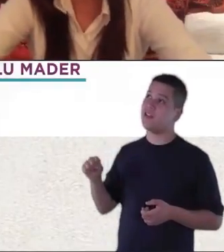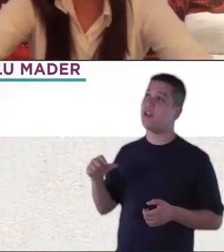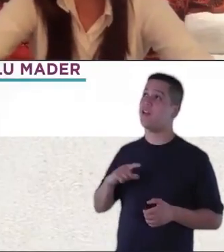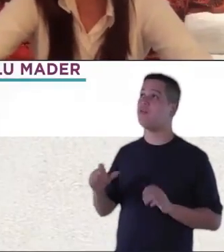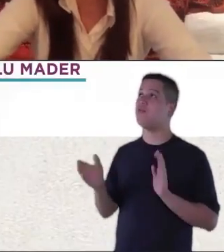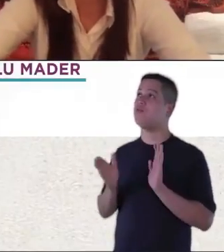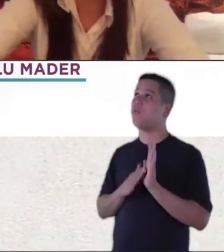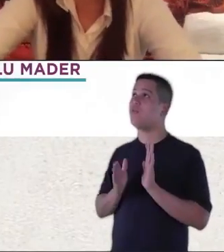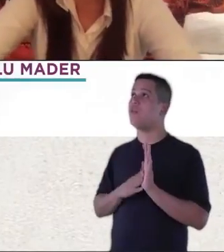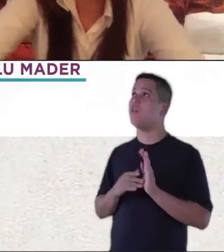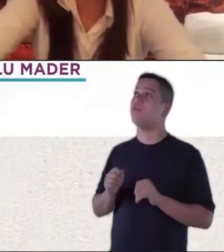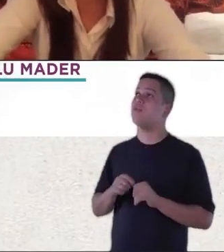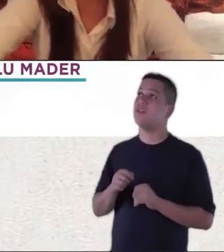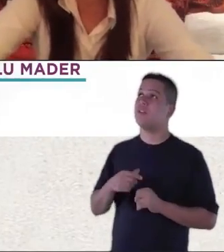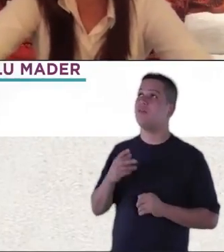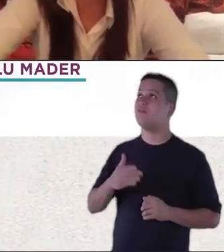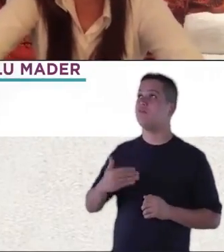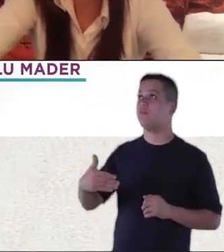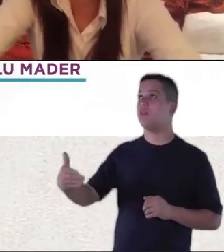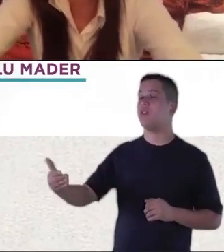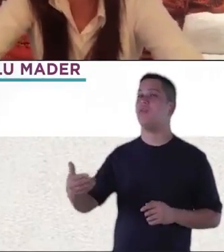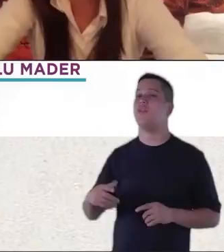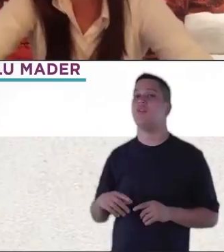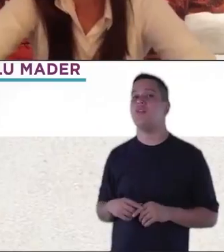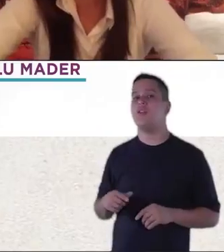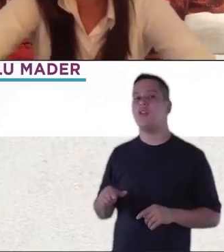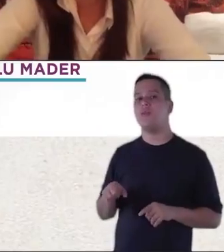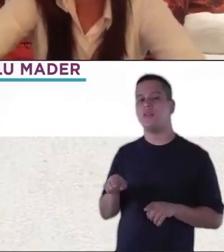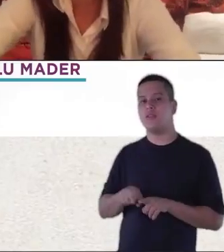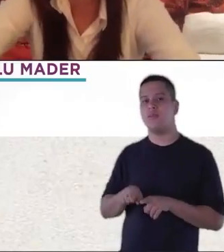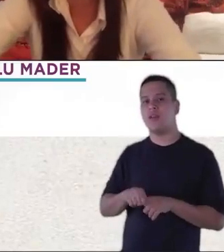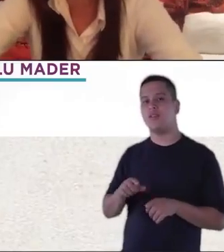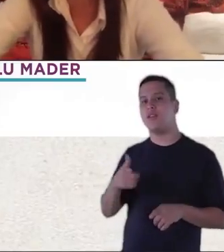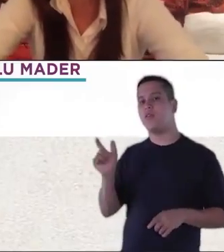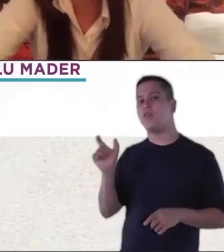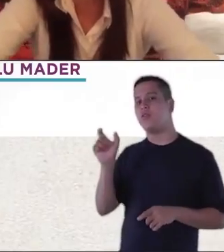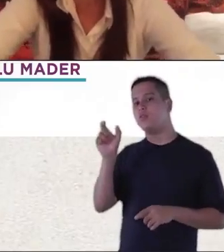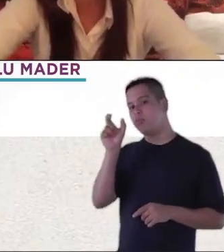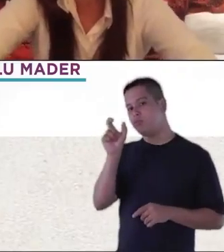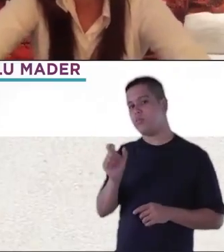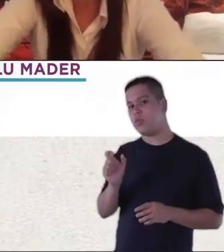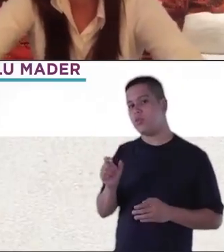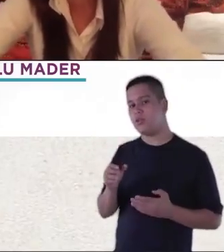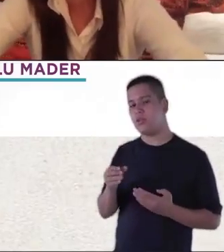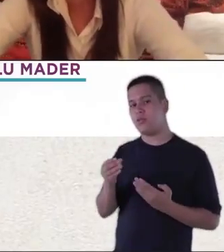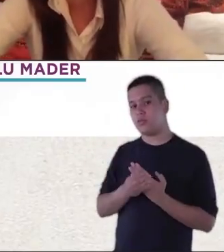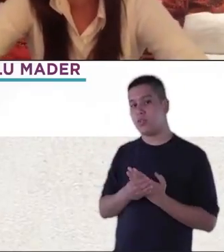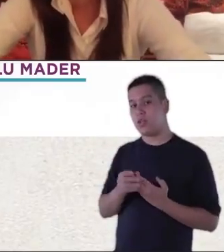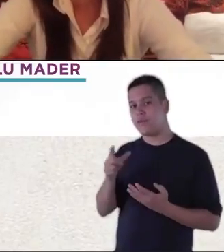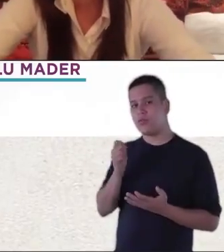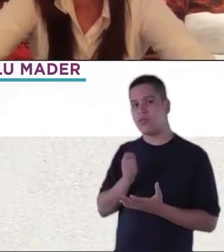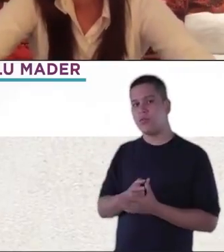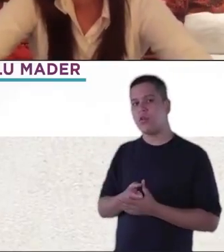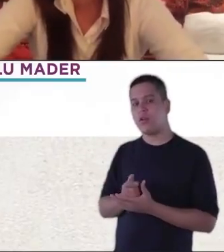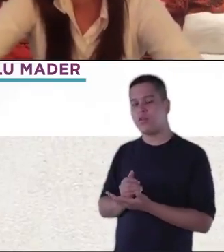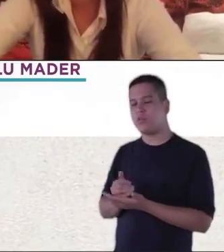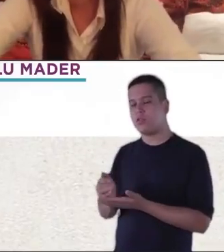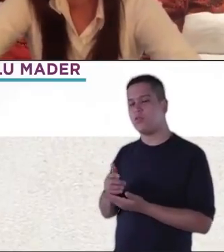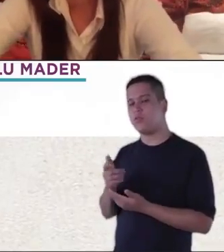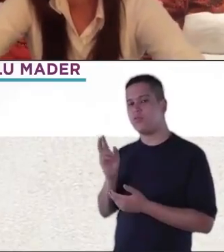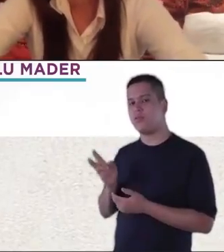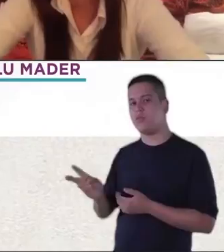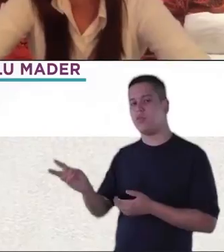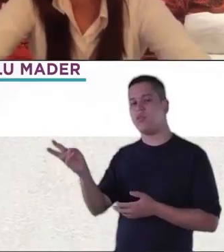Mas Os Insones virou peça, dirigido pela Érica Mader, né? Minha sobrinha. sobrinha, que é atriz, também